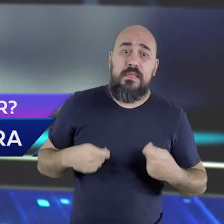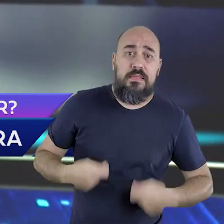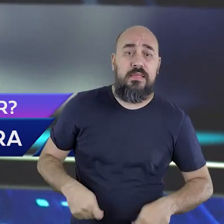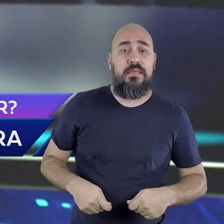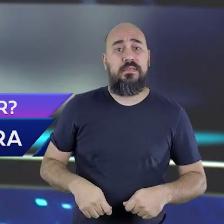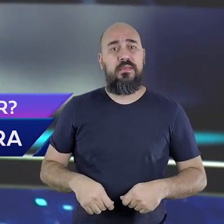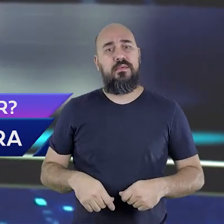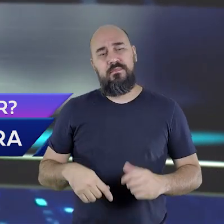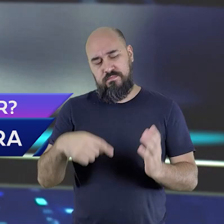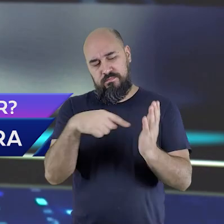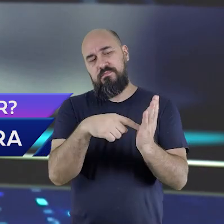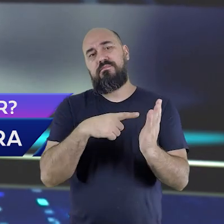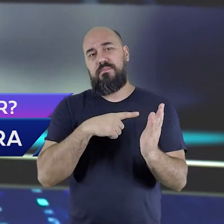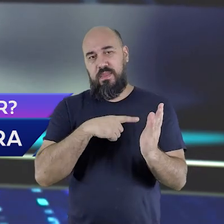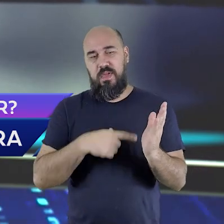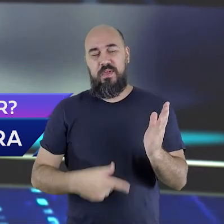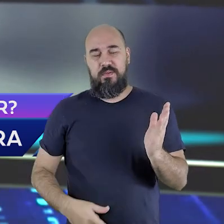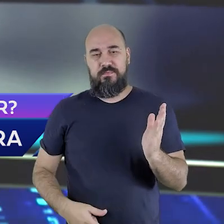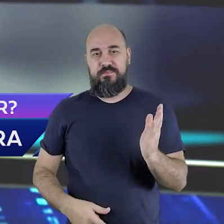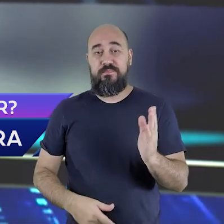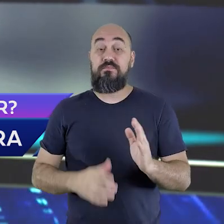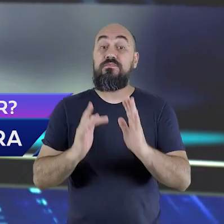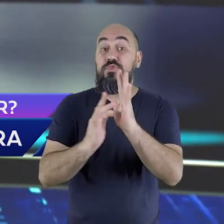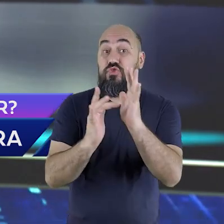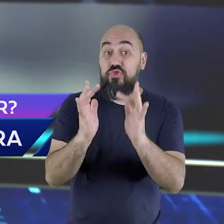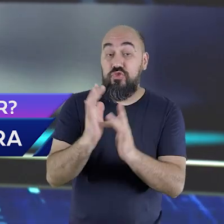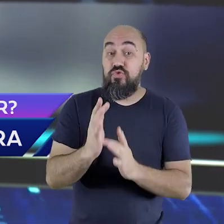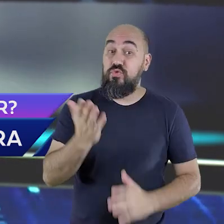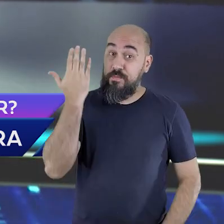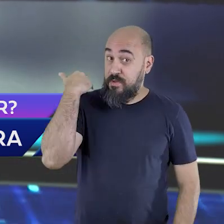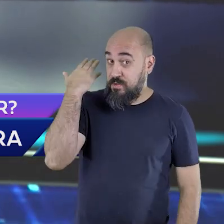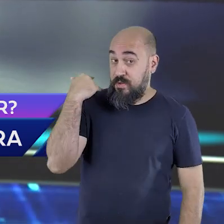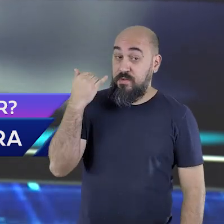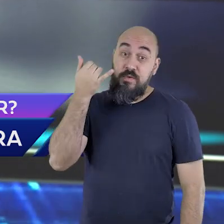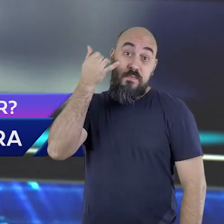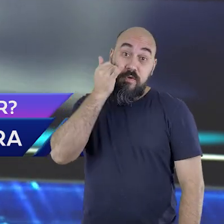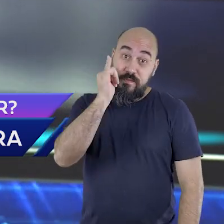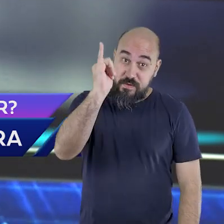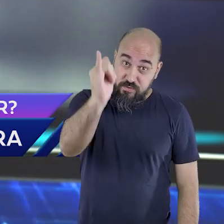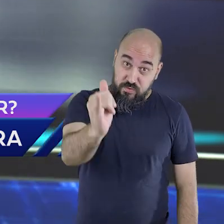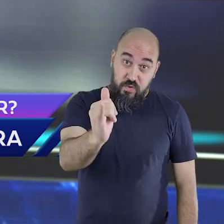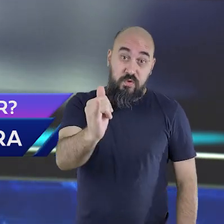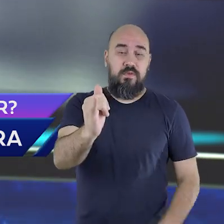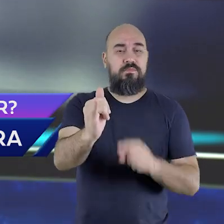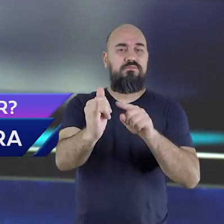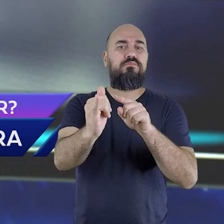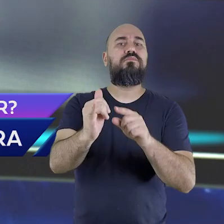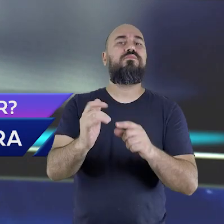anos atrás, Jesus profetizou que ele voltaria.